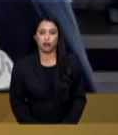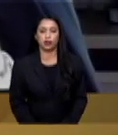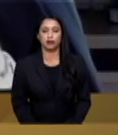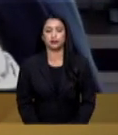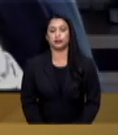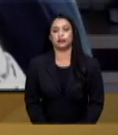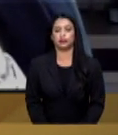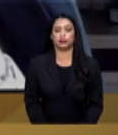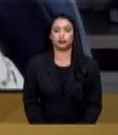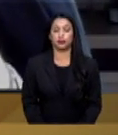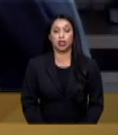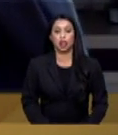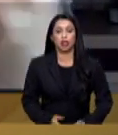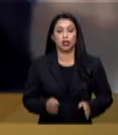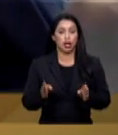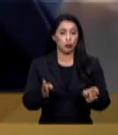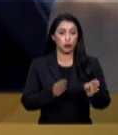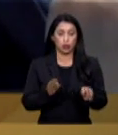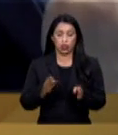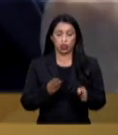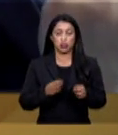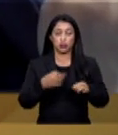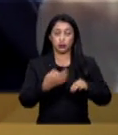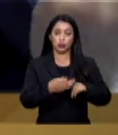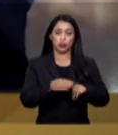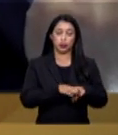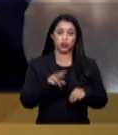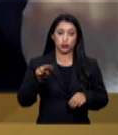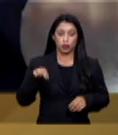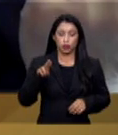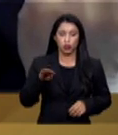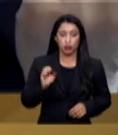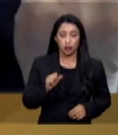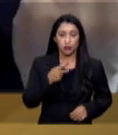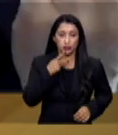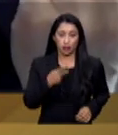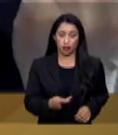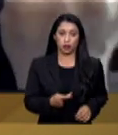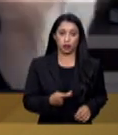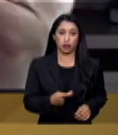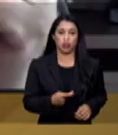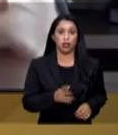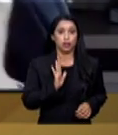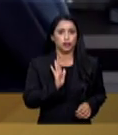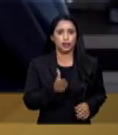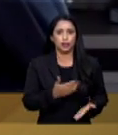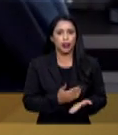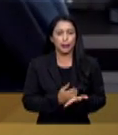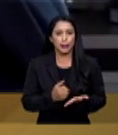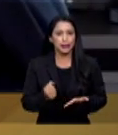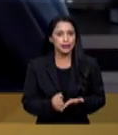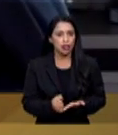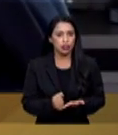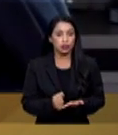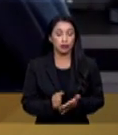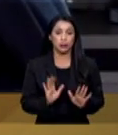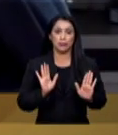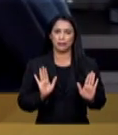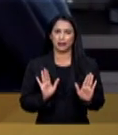não faria sentido, porque tudo já teria terminado. mas não parece ser